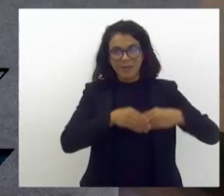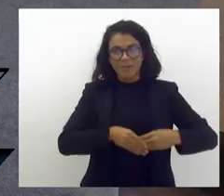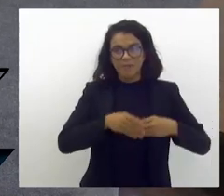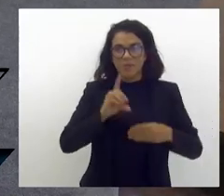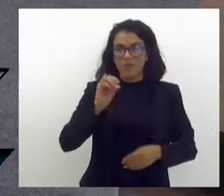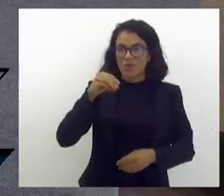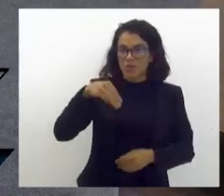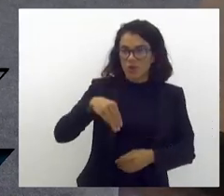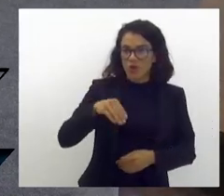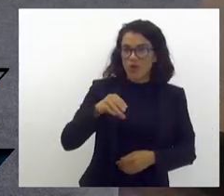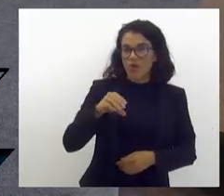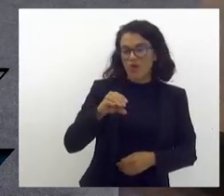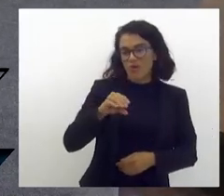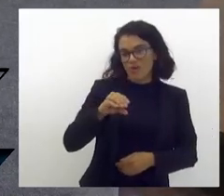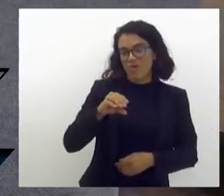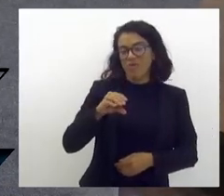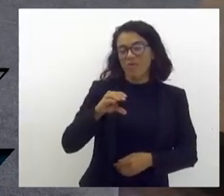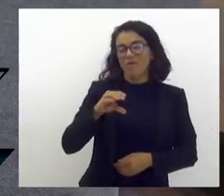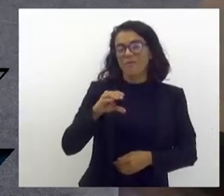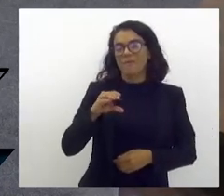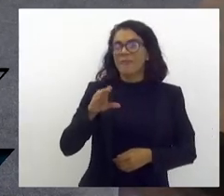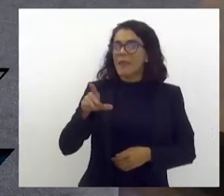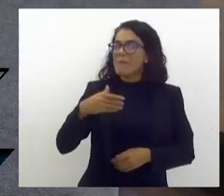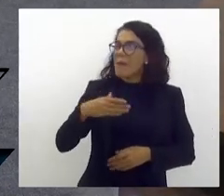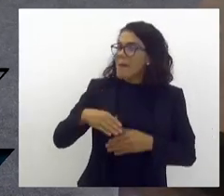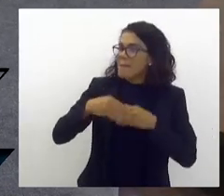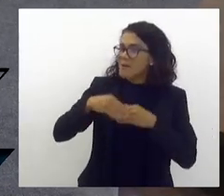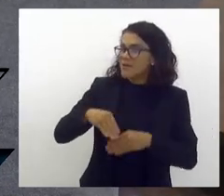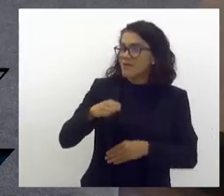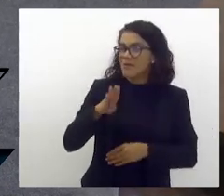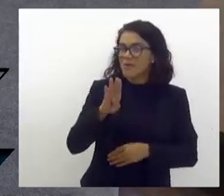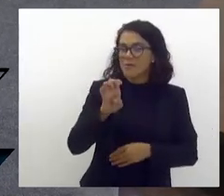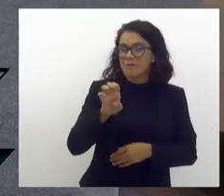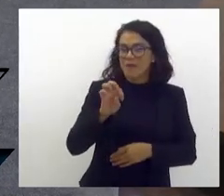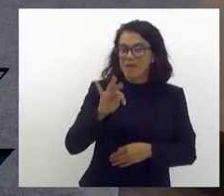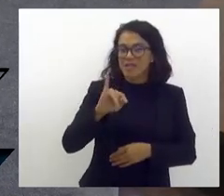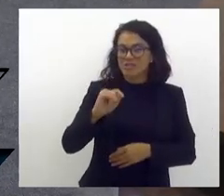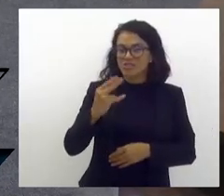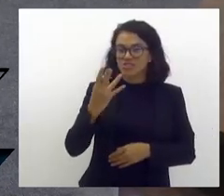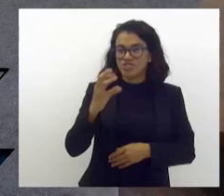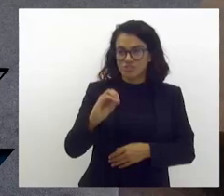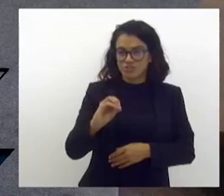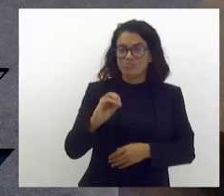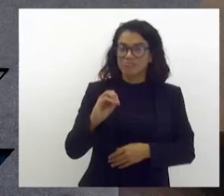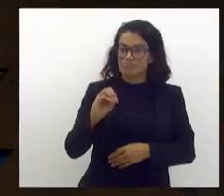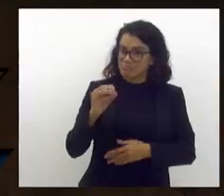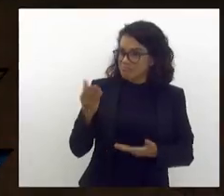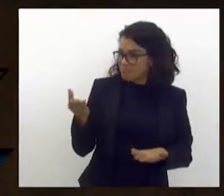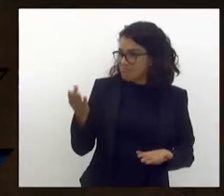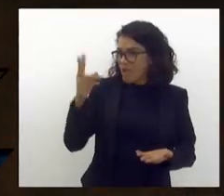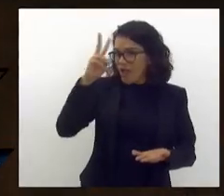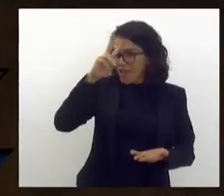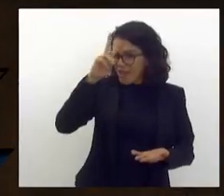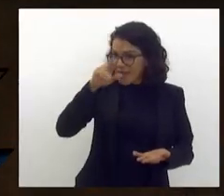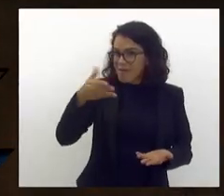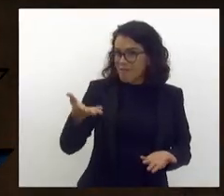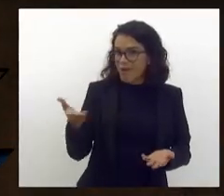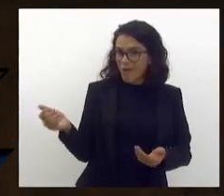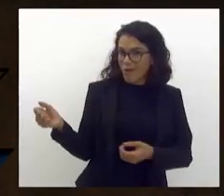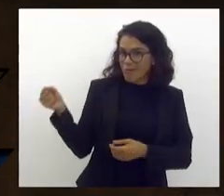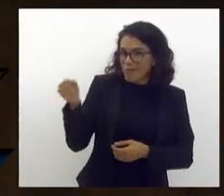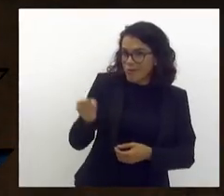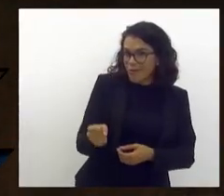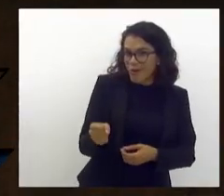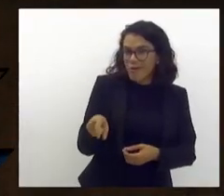Dom Valdir Calheiros. Quem me apresentou foi o Betinho, lá atrás, na campanha da reforma agrária. Betinho, que eu trouxe aqui, homenageei